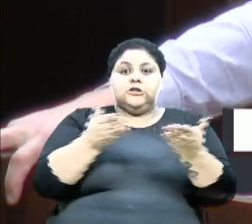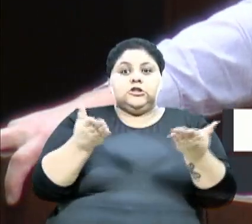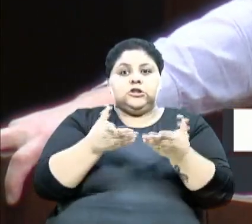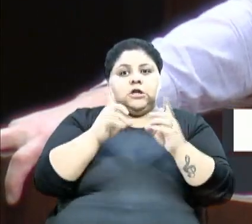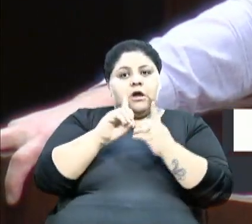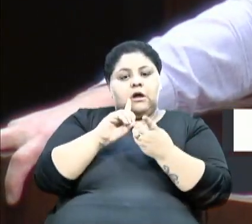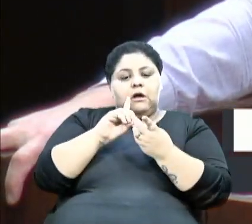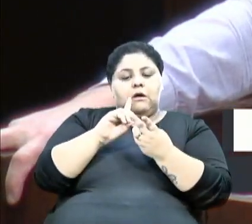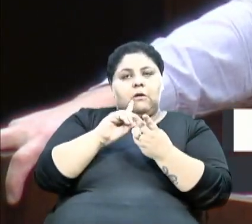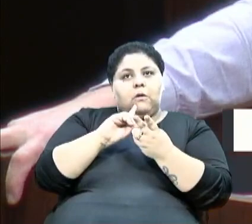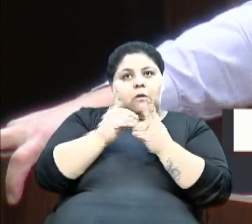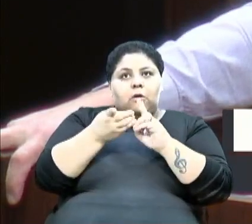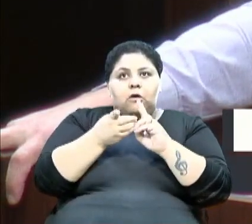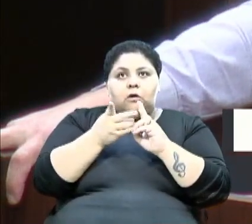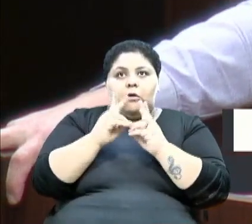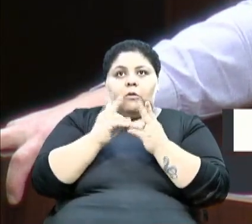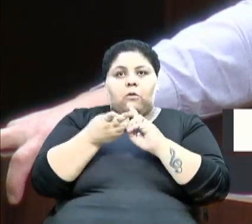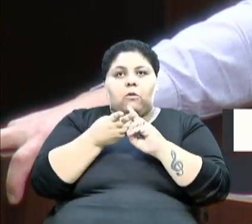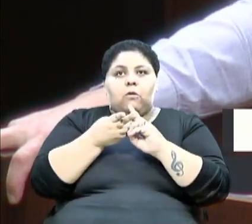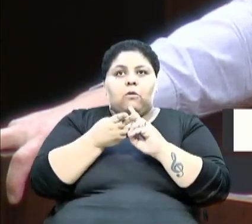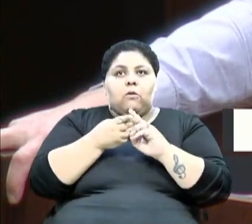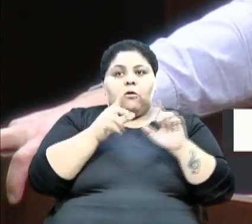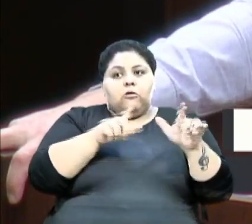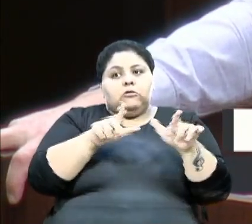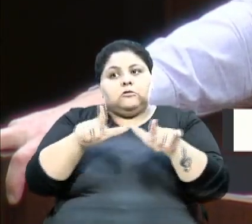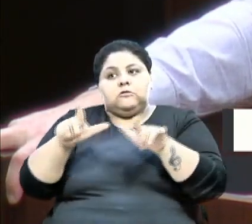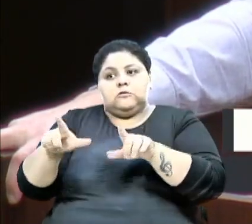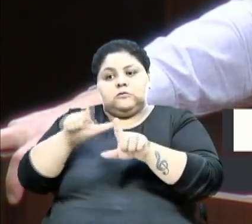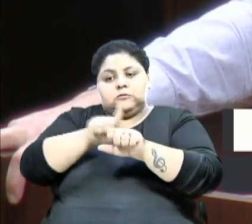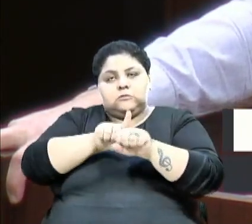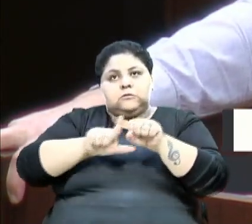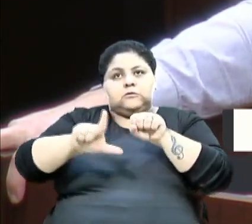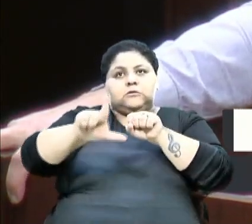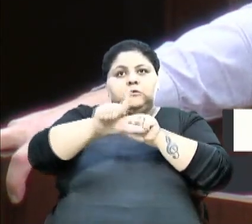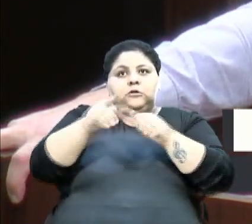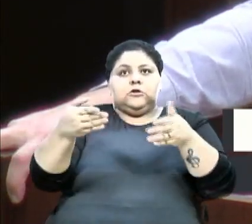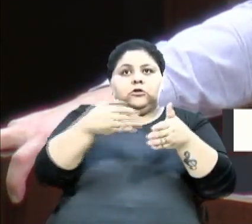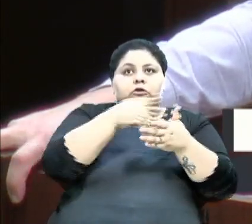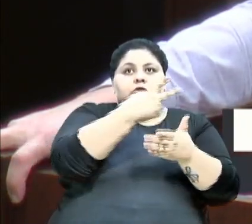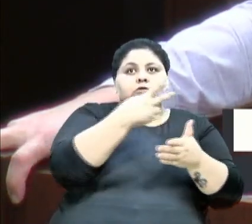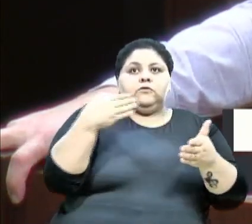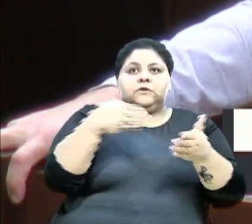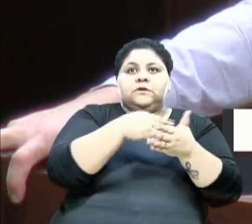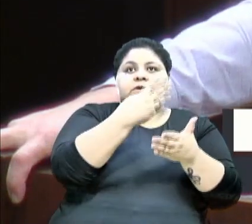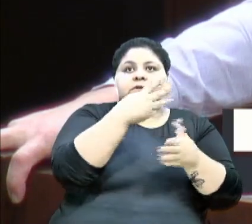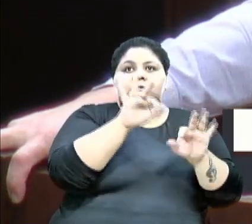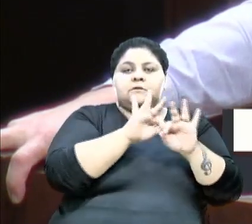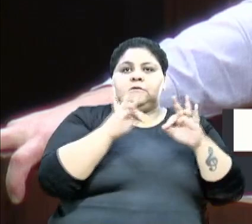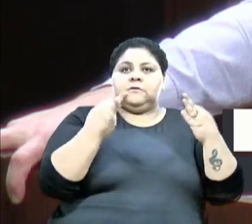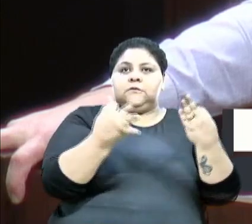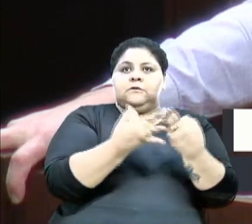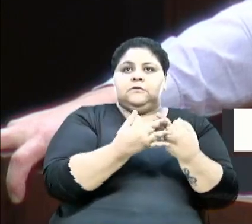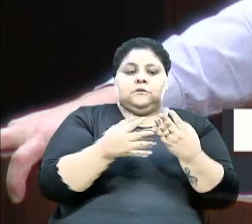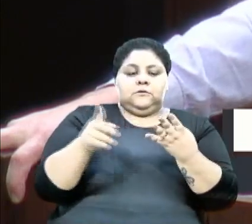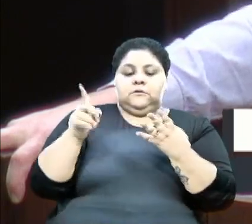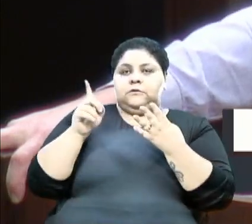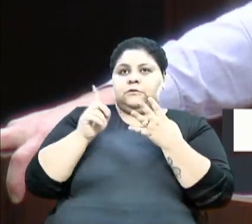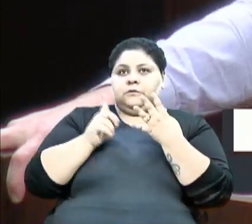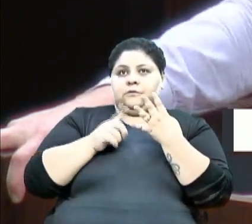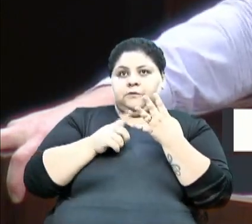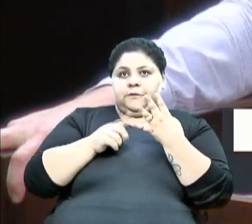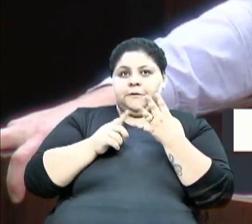urbanizados, onde cada lote poderá ser colocado 2 até 3 famílias. E o 4º eixo do